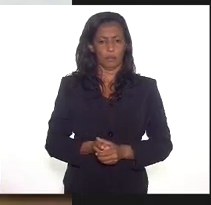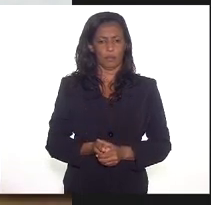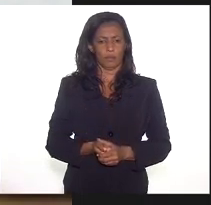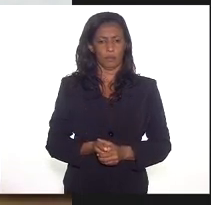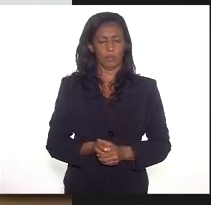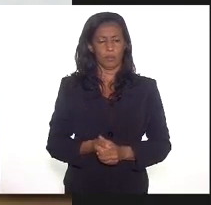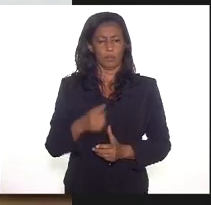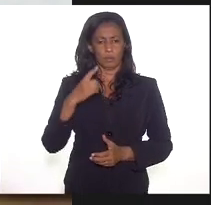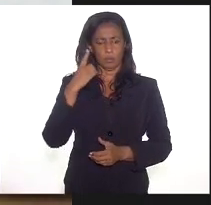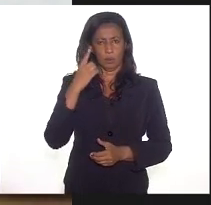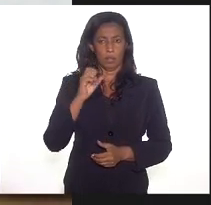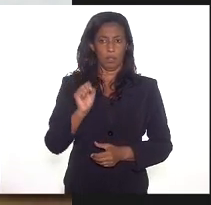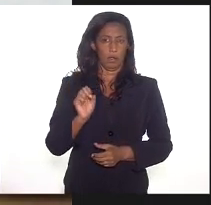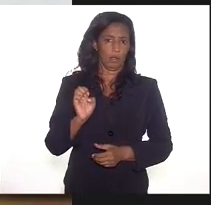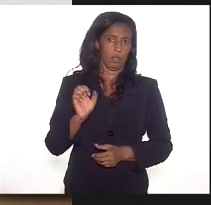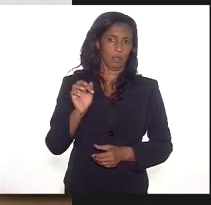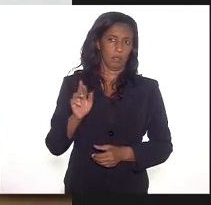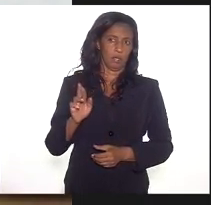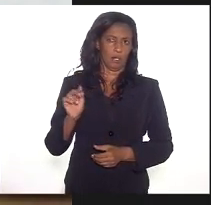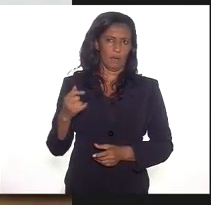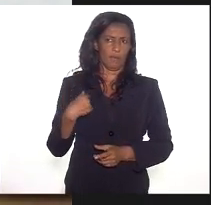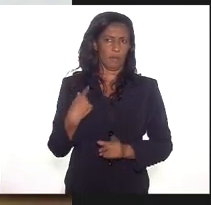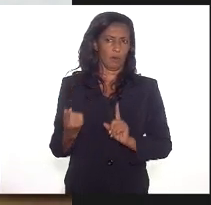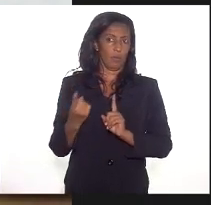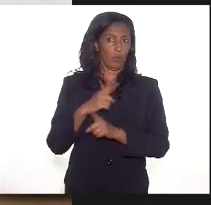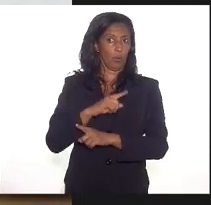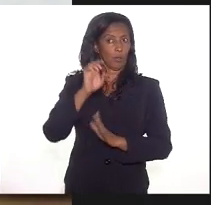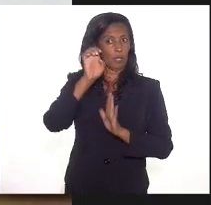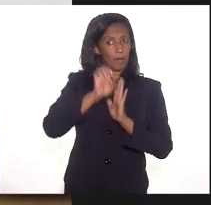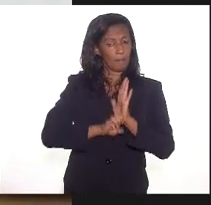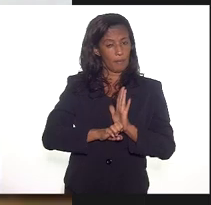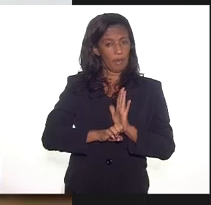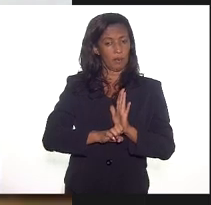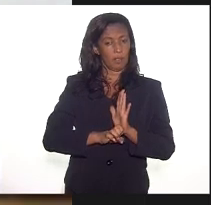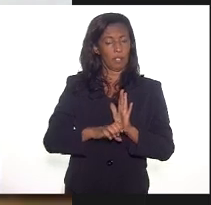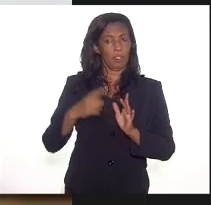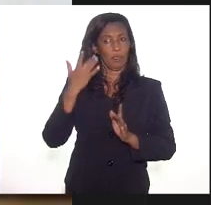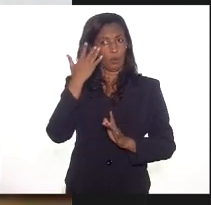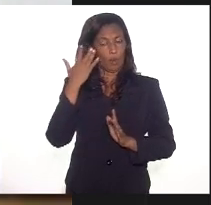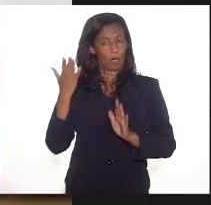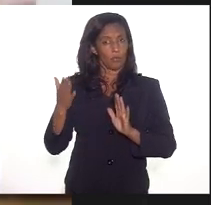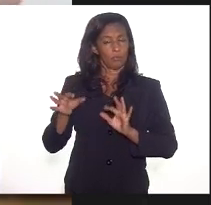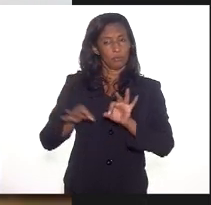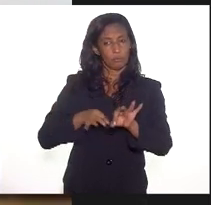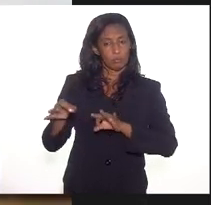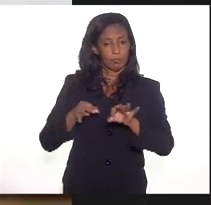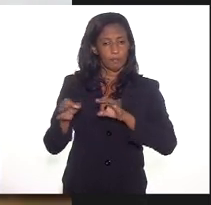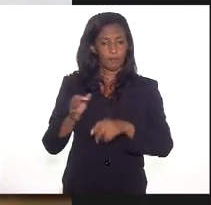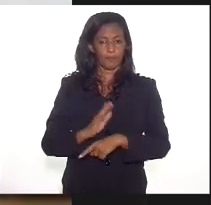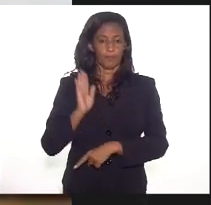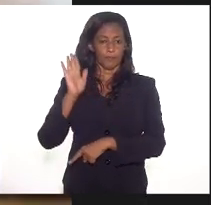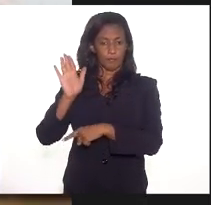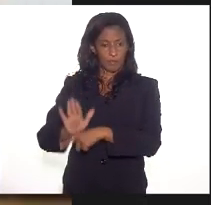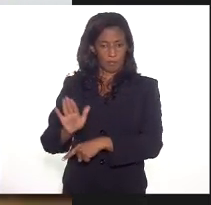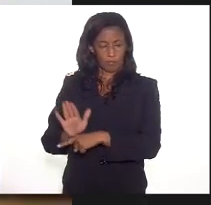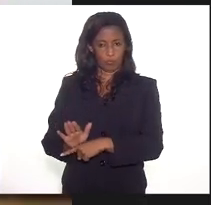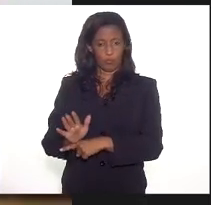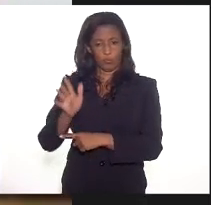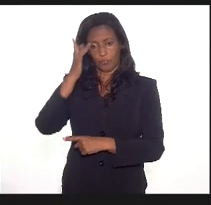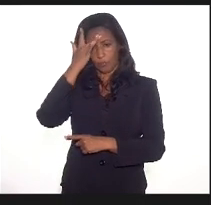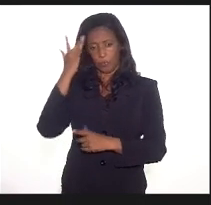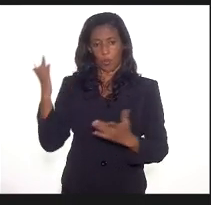feito pelo deputado Serafim. Mas eu voto contra a emenda do deputado Serafim, porque eu acho que o projeto contempla a maioria da população que está